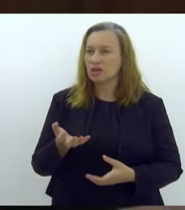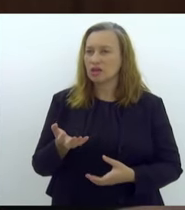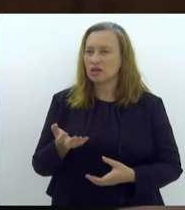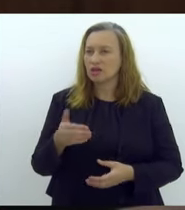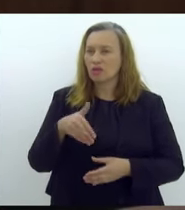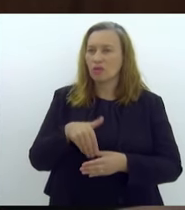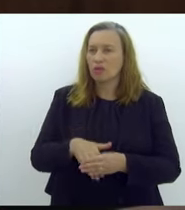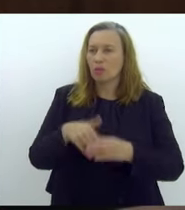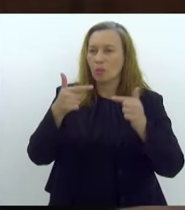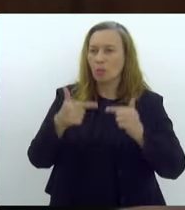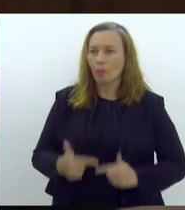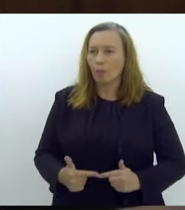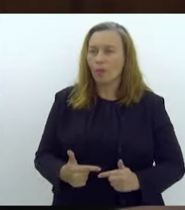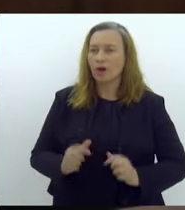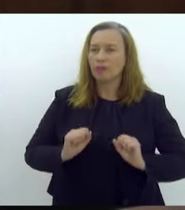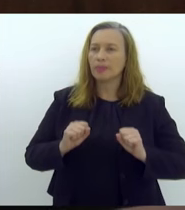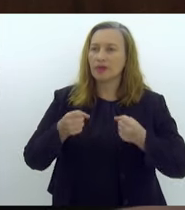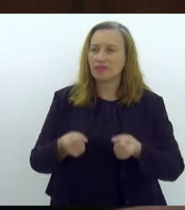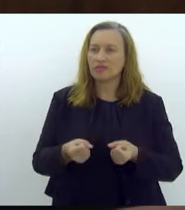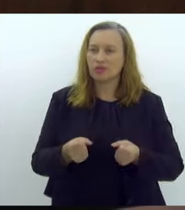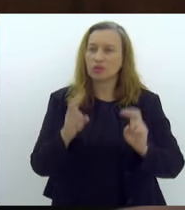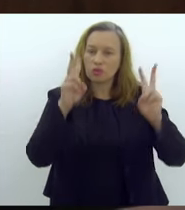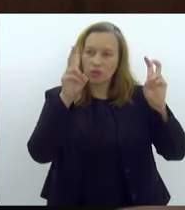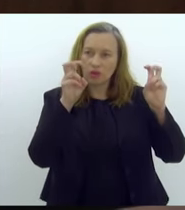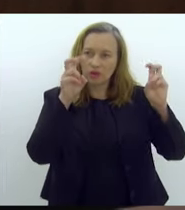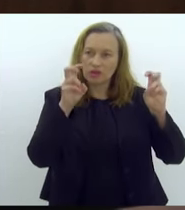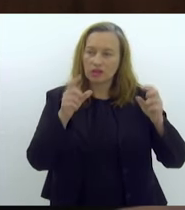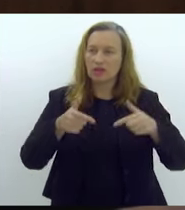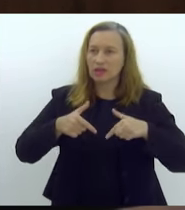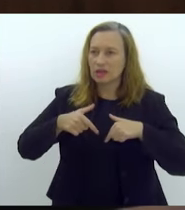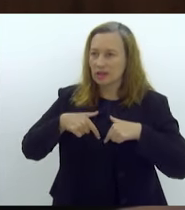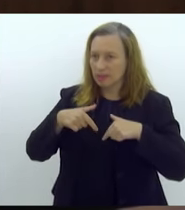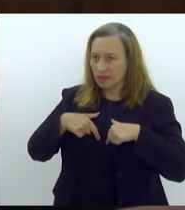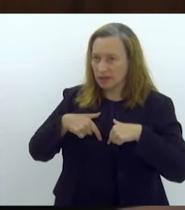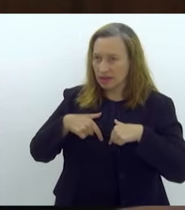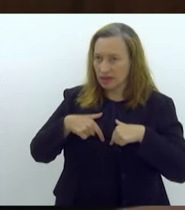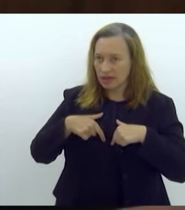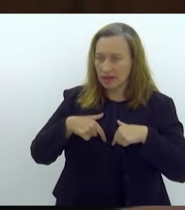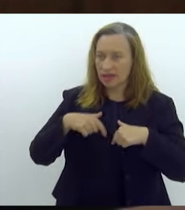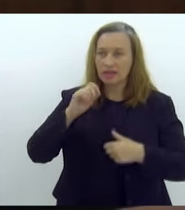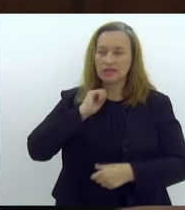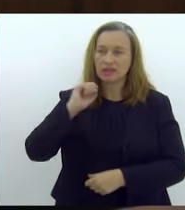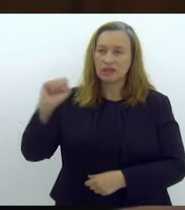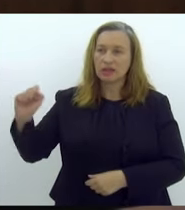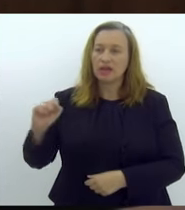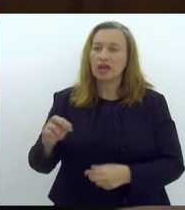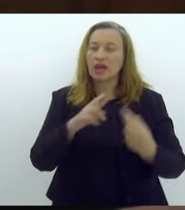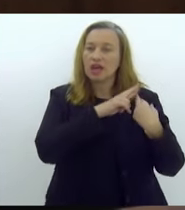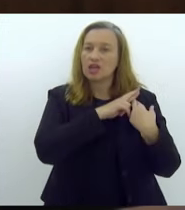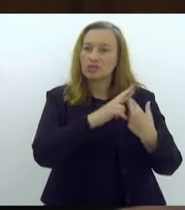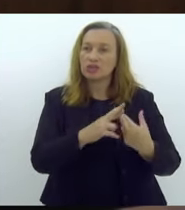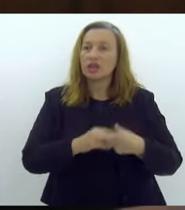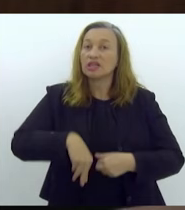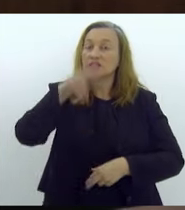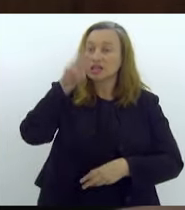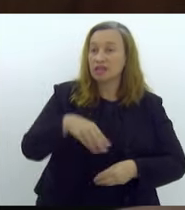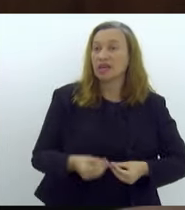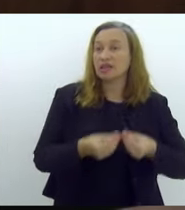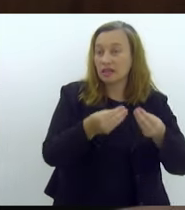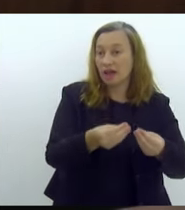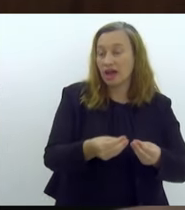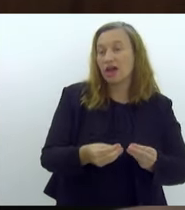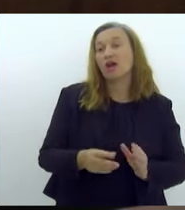porque eu sou defensor da tese que a medalha é a responsabilidade de quem dá. Infelizmente, o projeto de